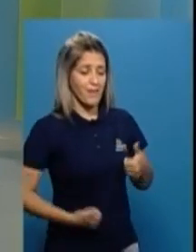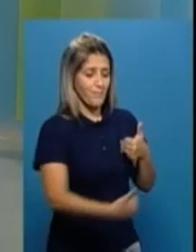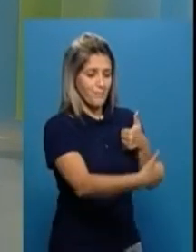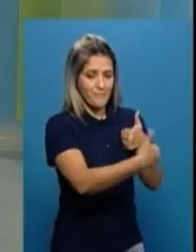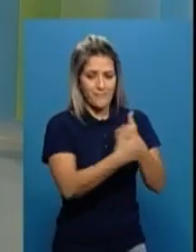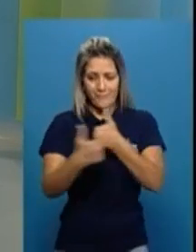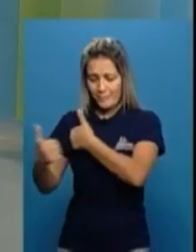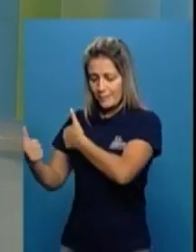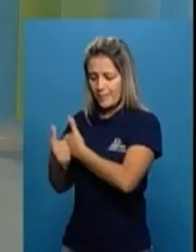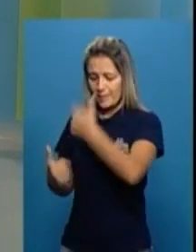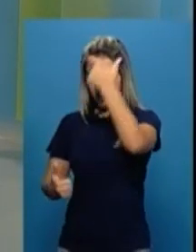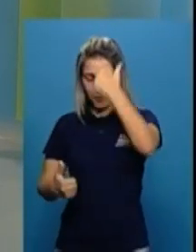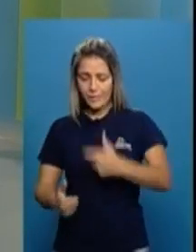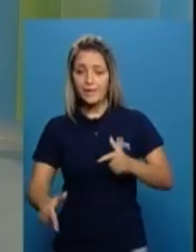operador.